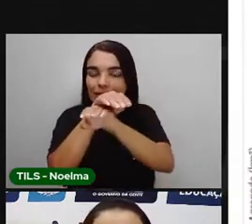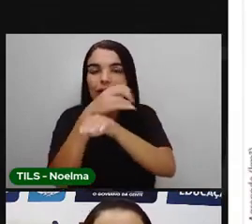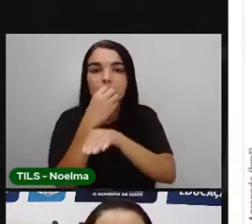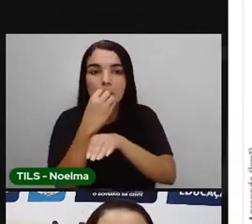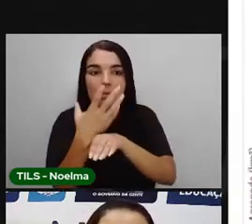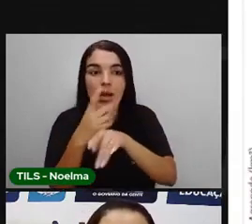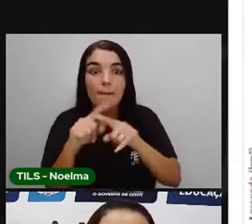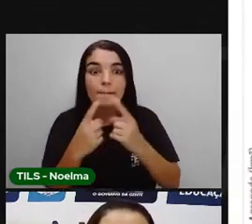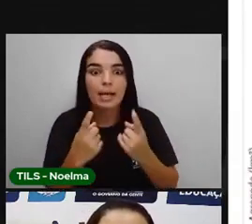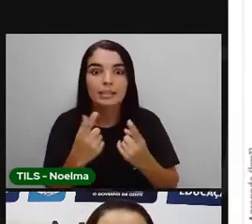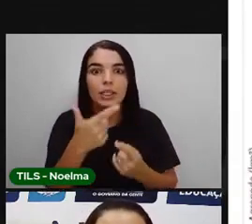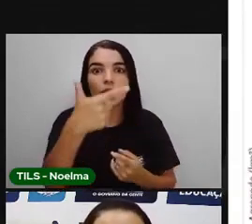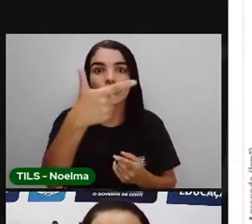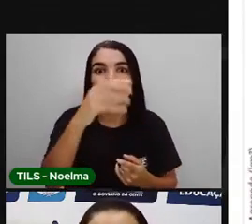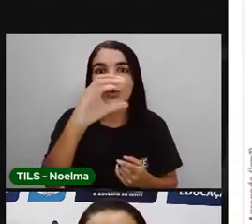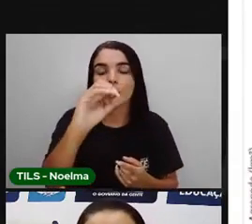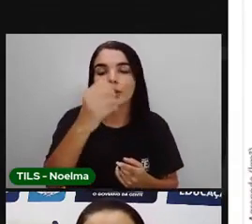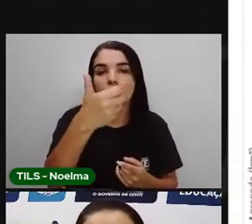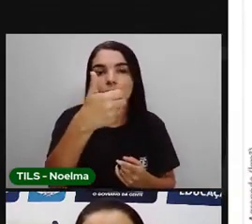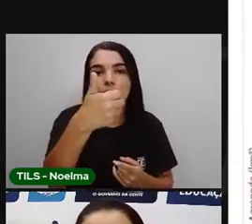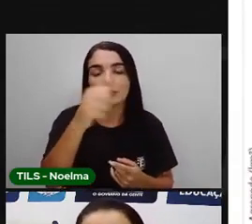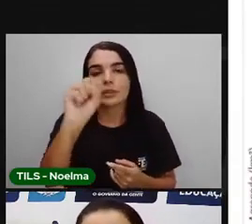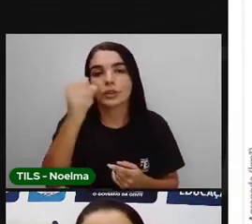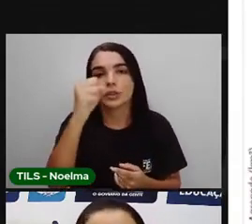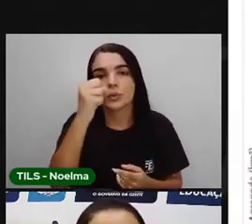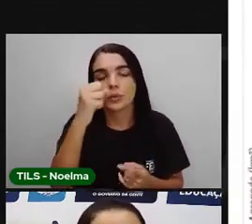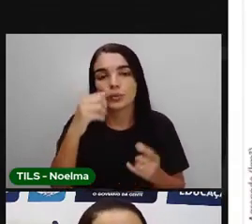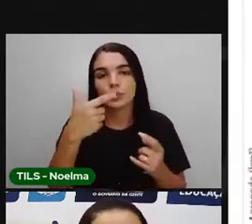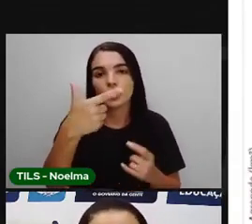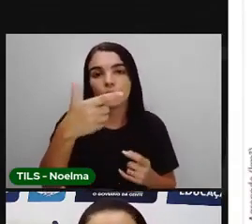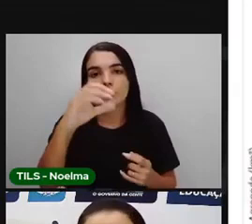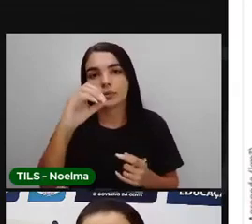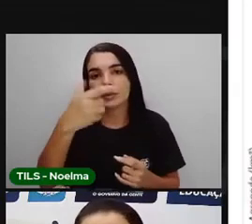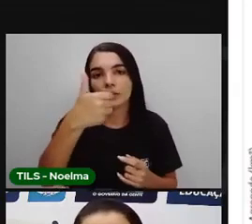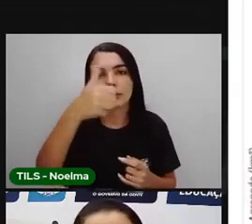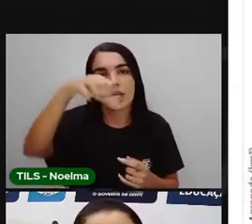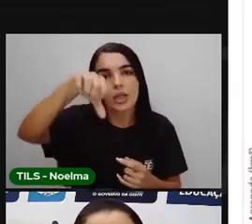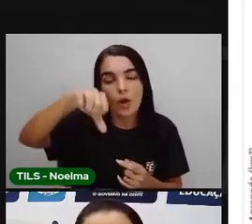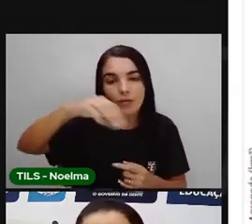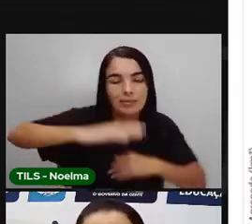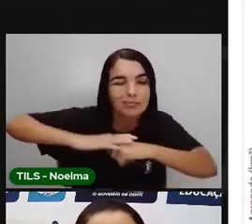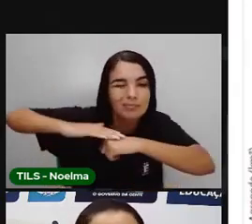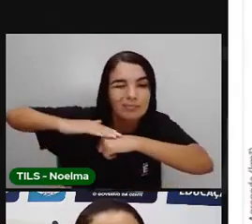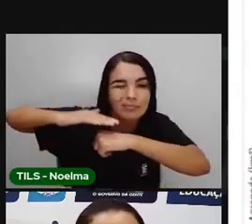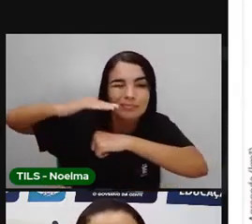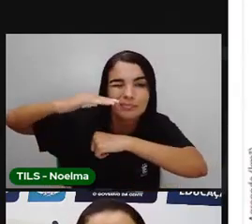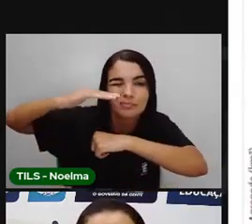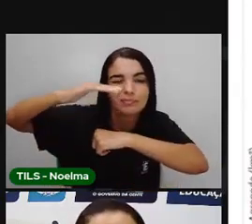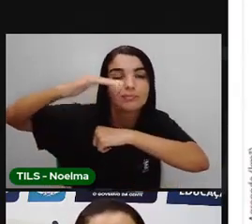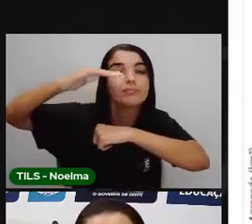desmatamento. Mas aí, entre 2018 e 2019, tem uma crescente